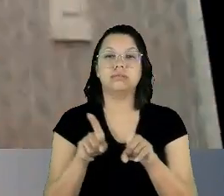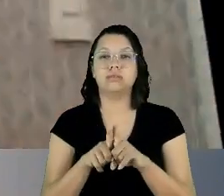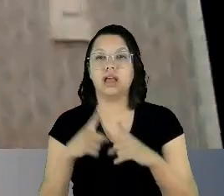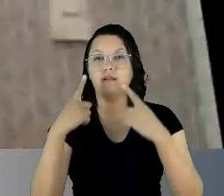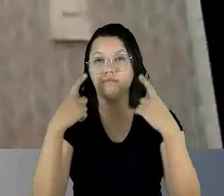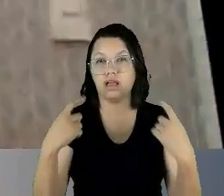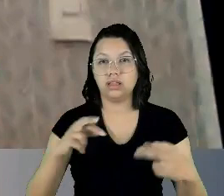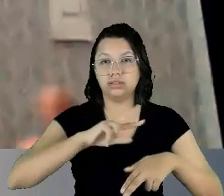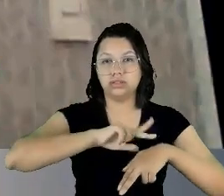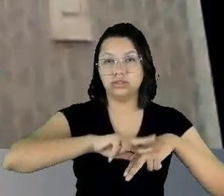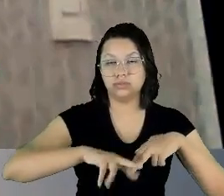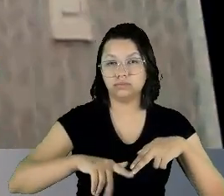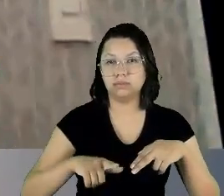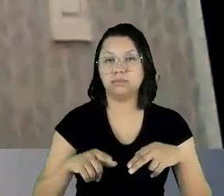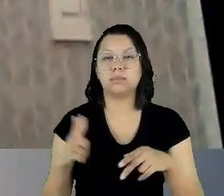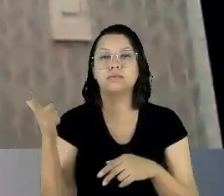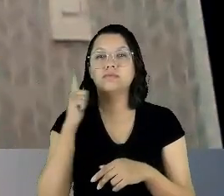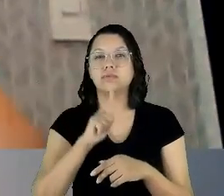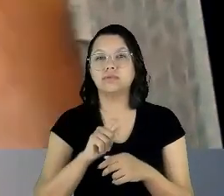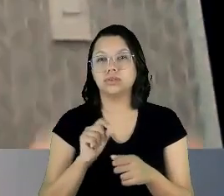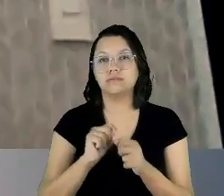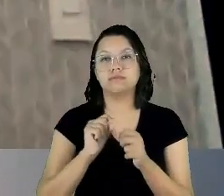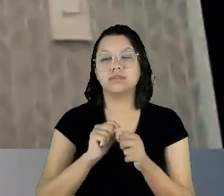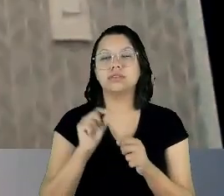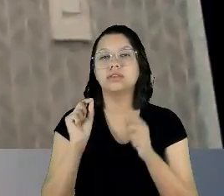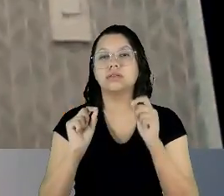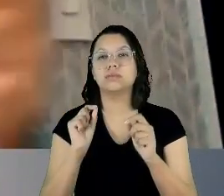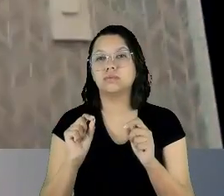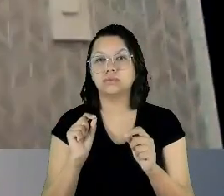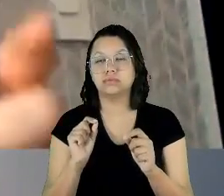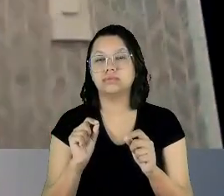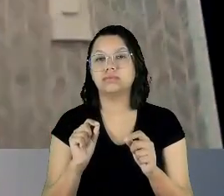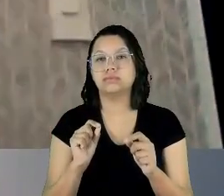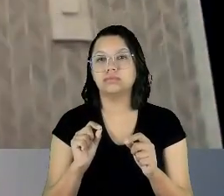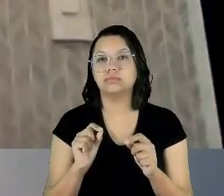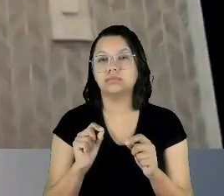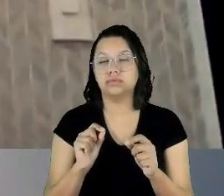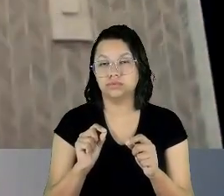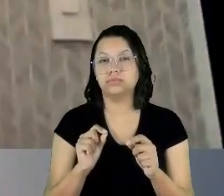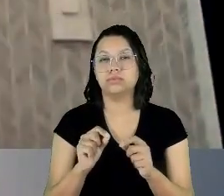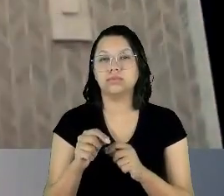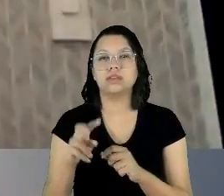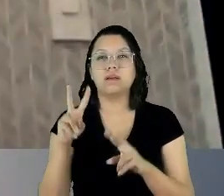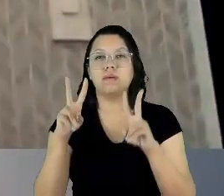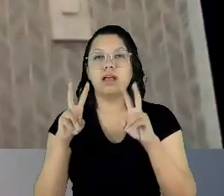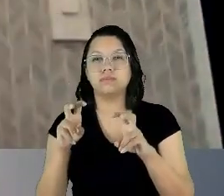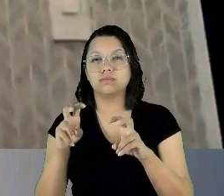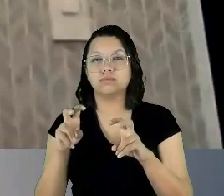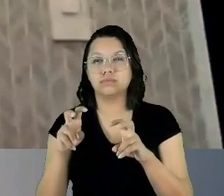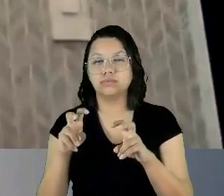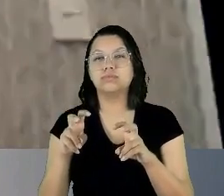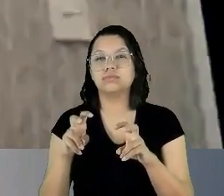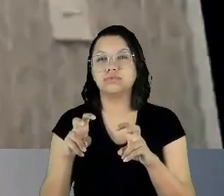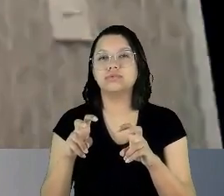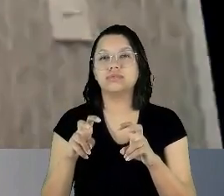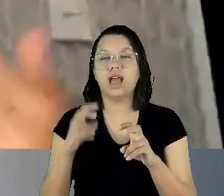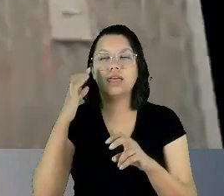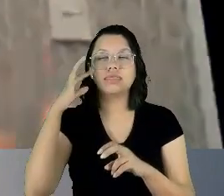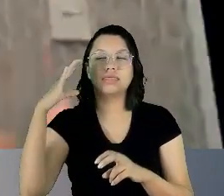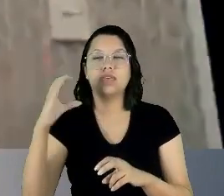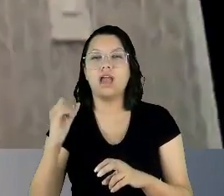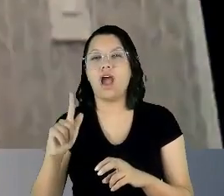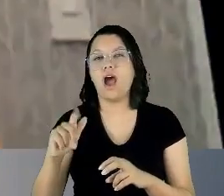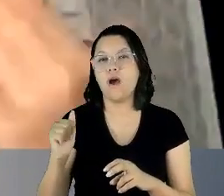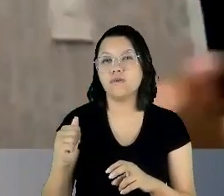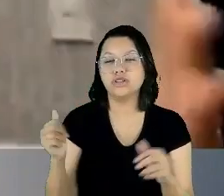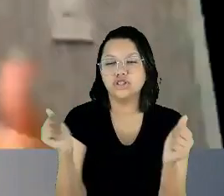relação às violências de gênero, e a gente vai conseguir fazer aquilo que é o lema ali da Think Yoga, né? Juntas a gente gerar mudanças,